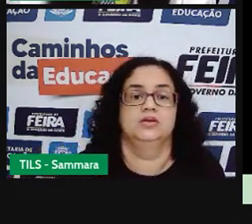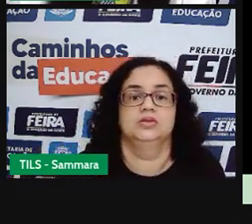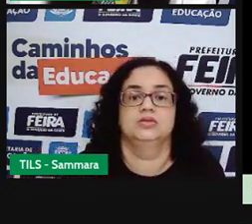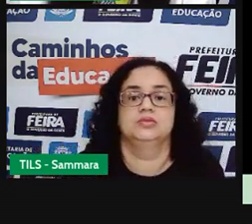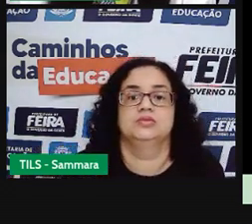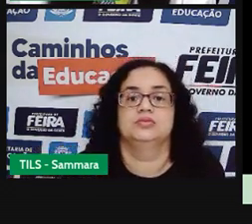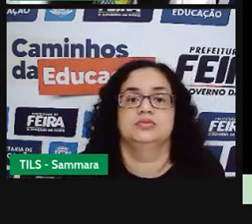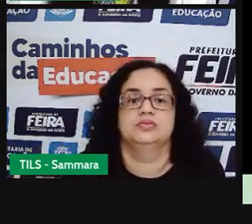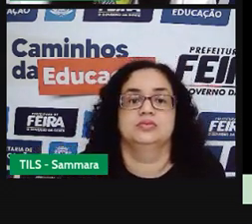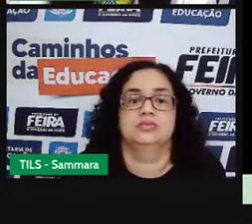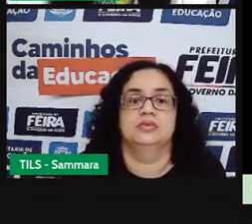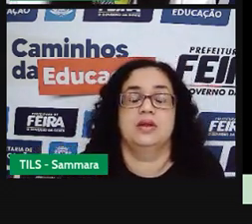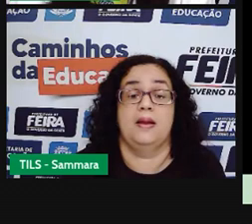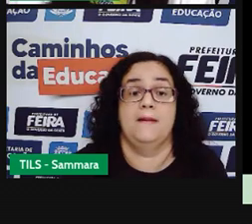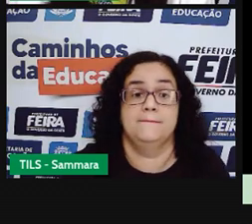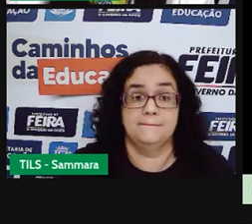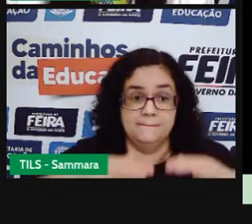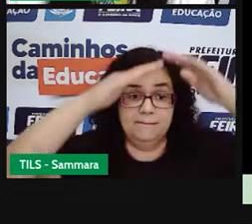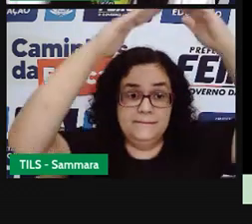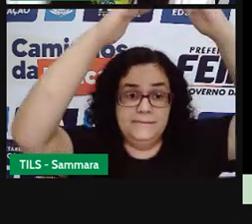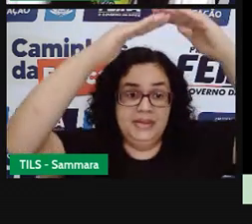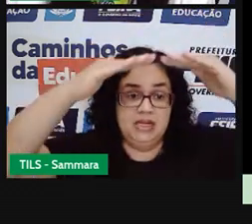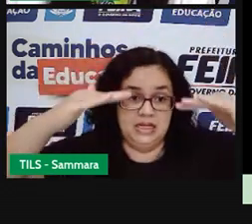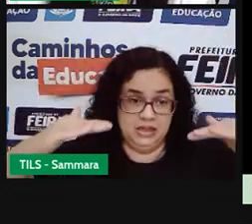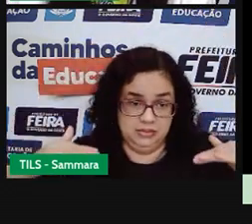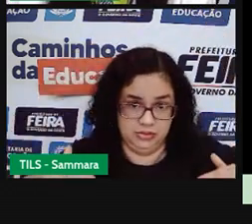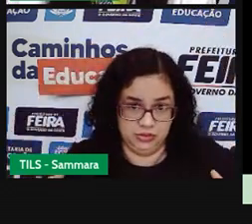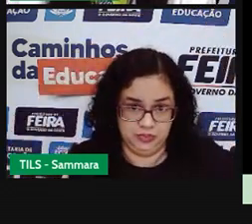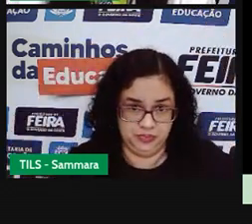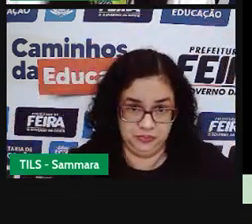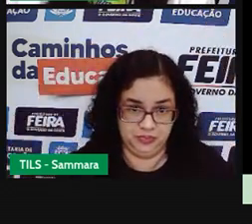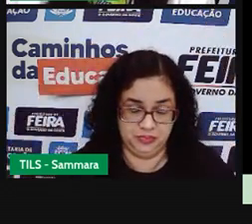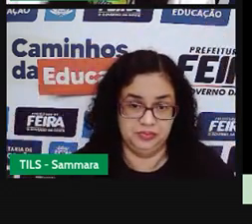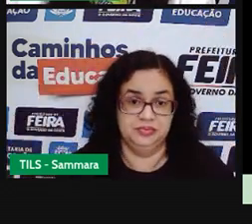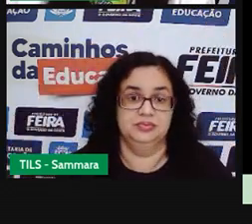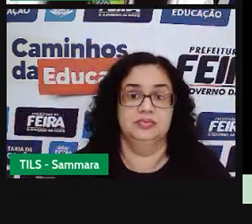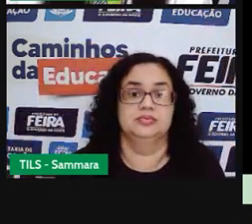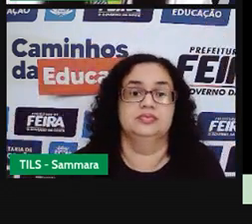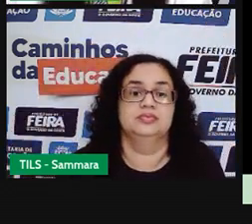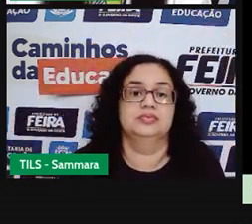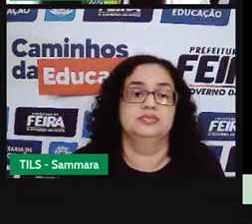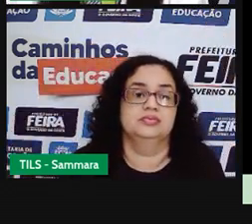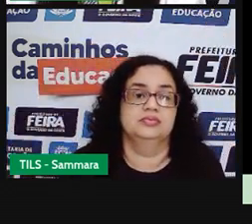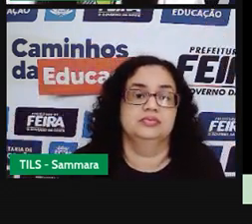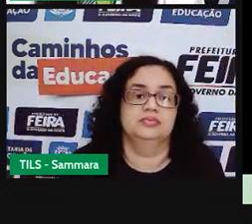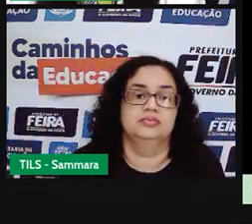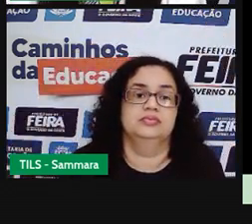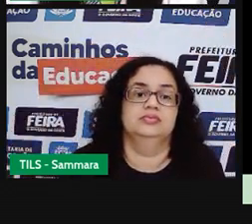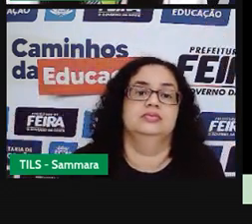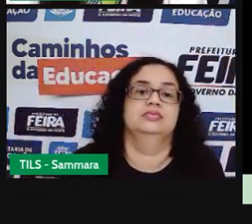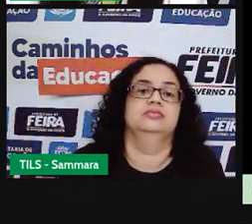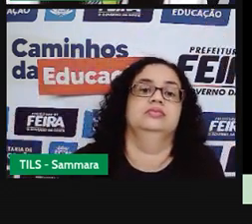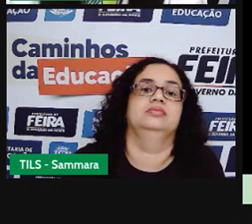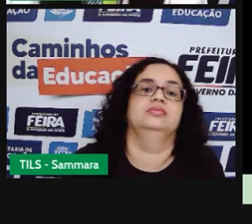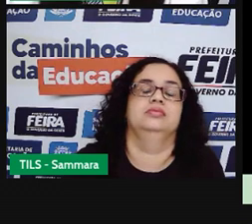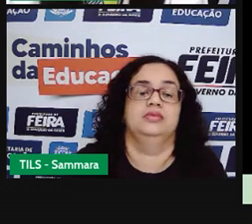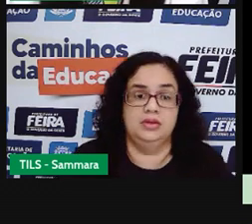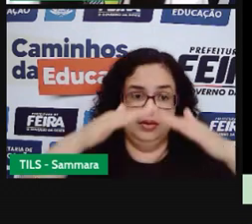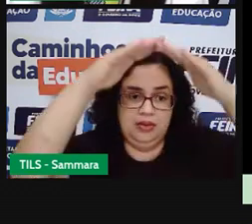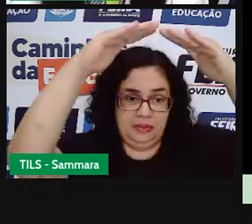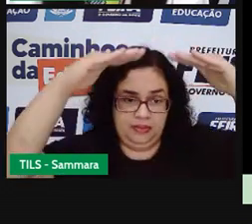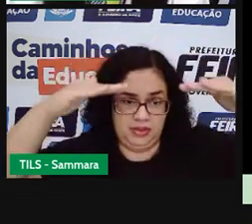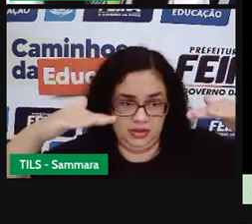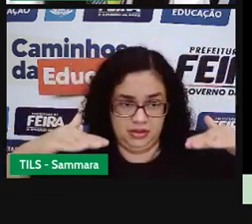e agora nós vamos ver uma pirâmide de base quadrada lembra que a vó disse que a pirâmide também pode